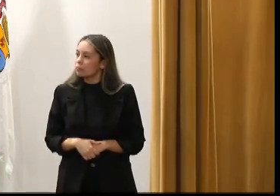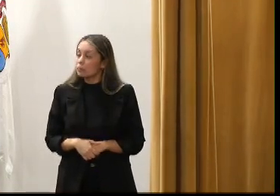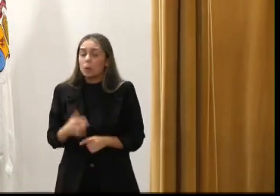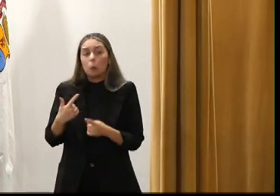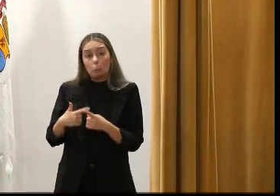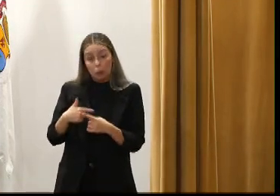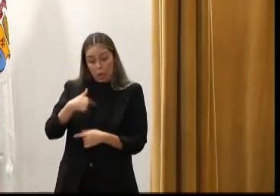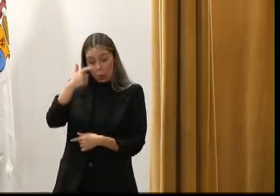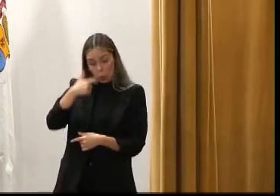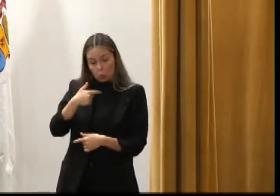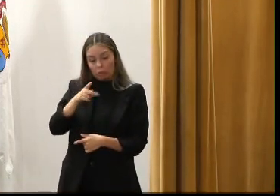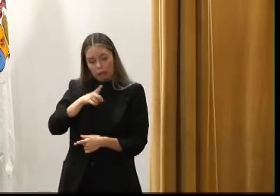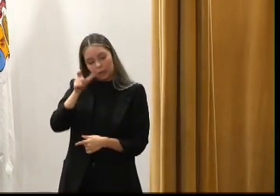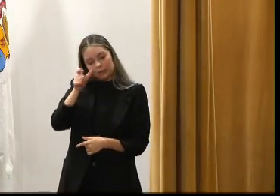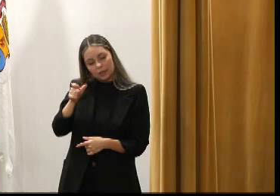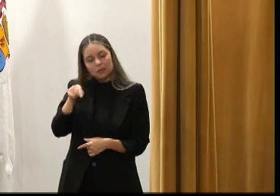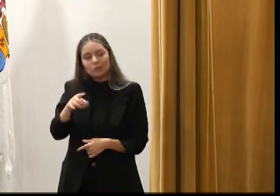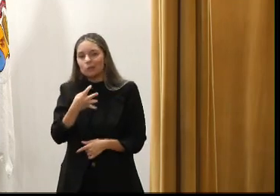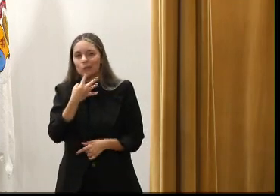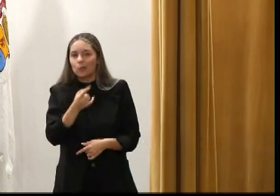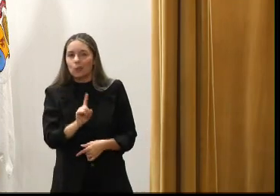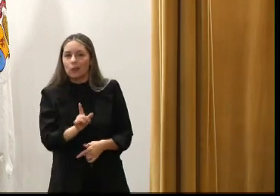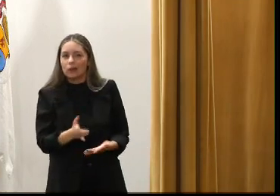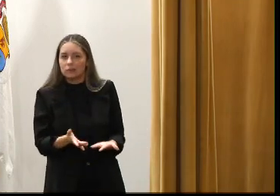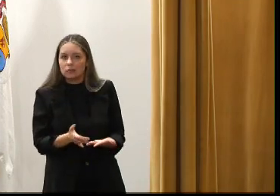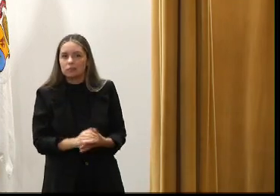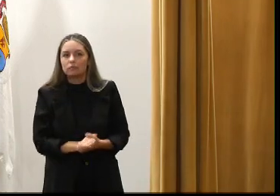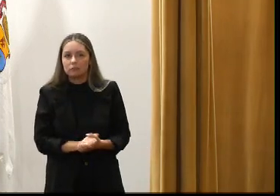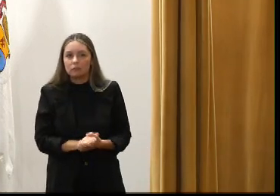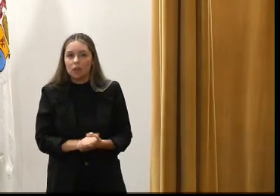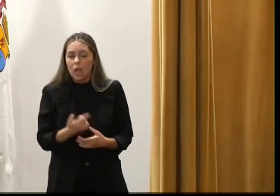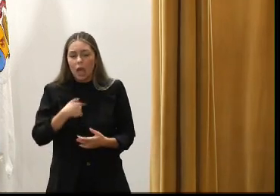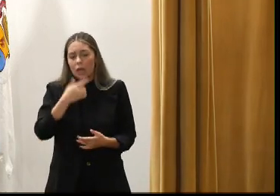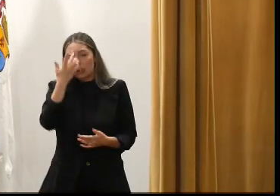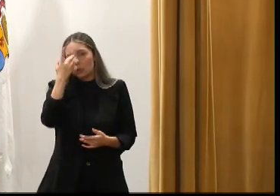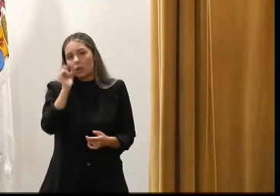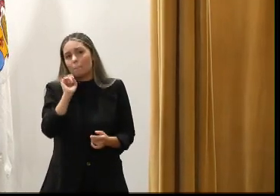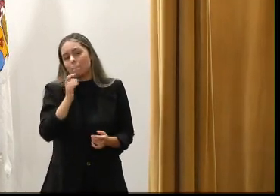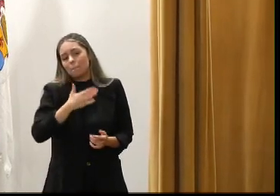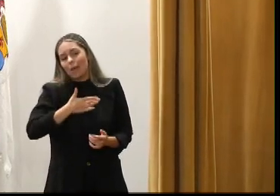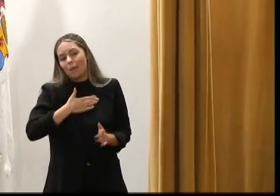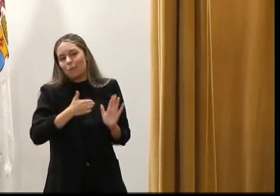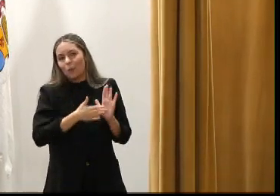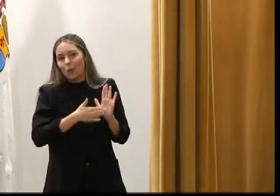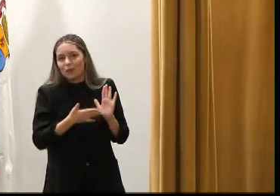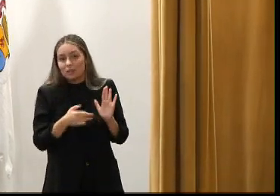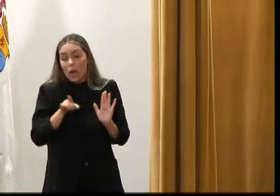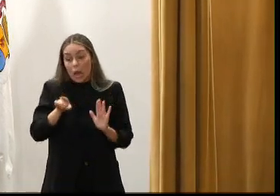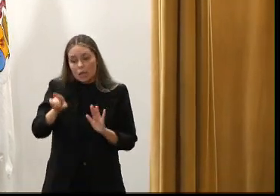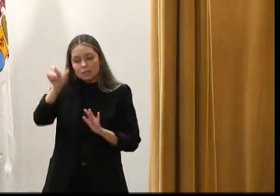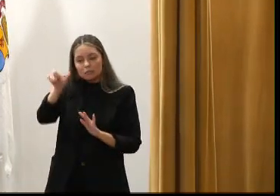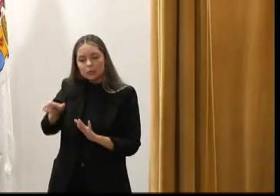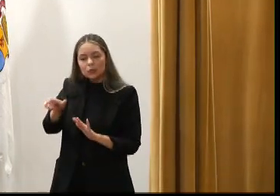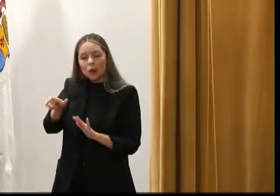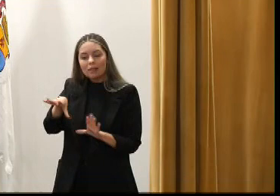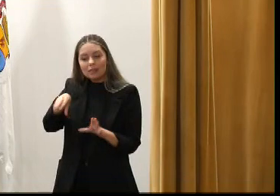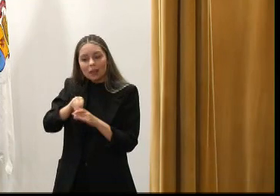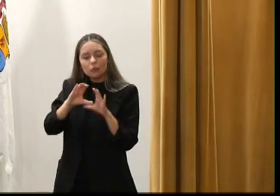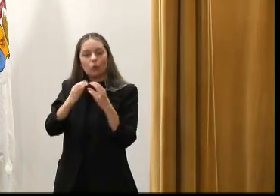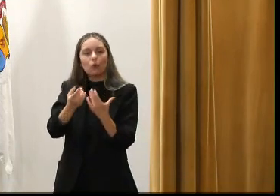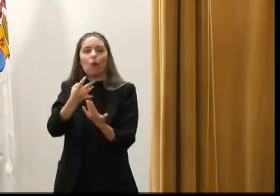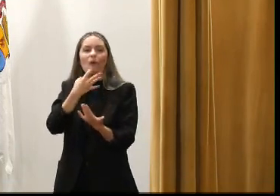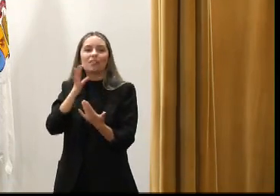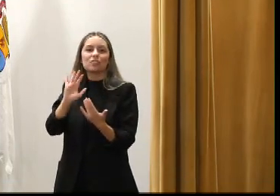Porque eu posso ter interesses que eles não conhecem. Eles não sabem exatamente os meus interesses. Os interesses dele, eles sabem.